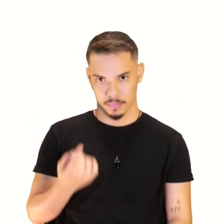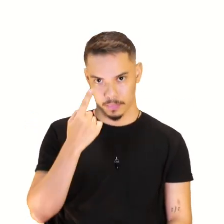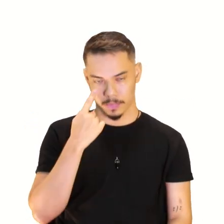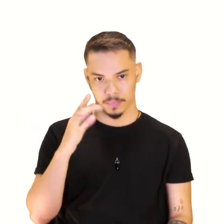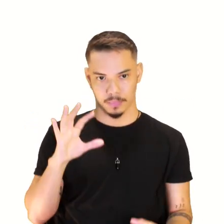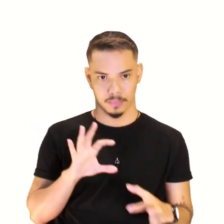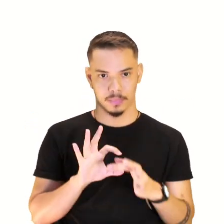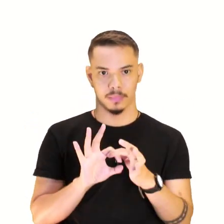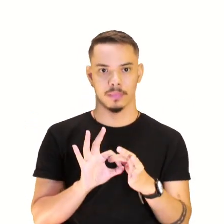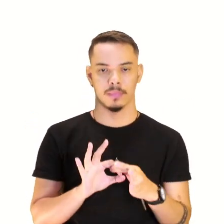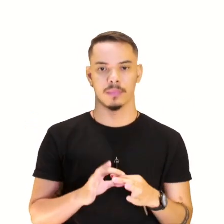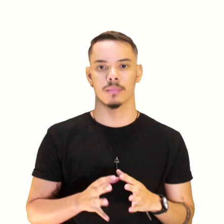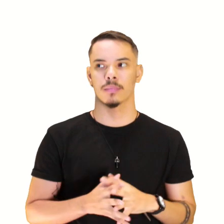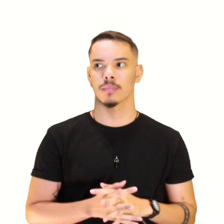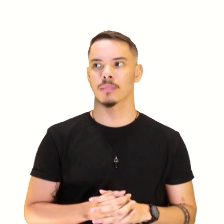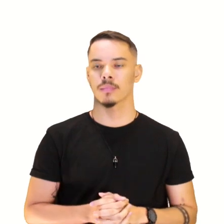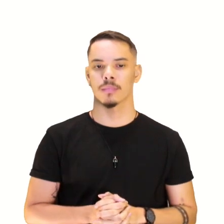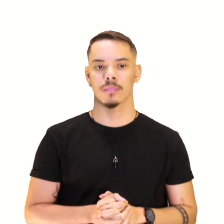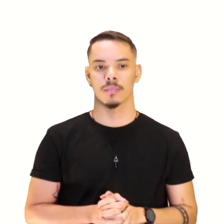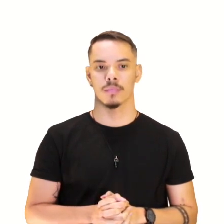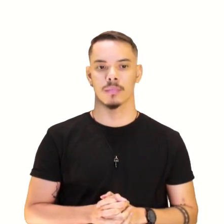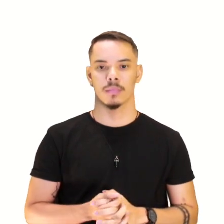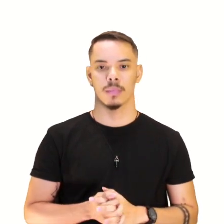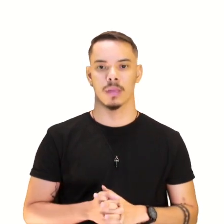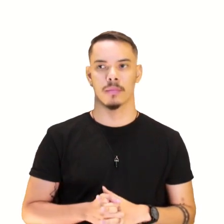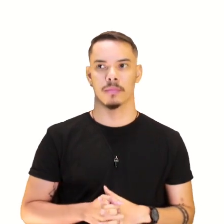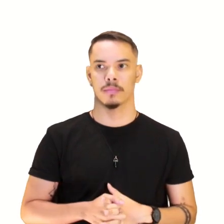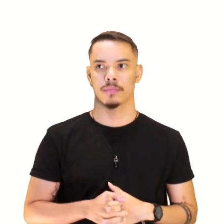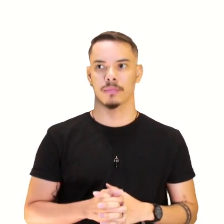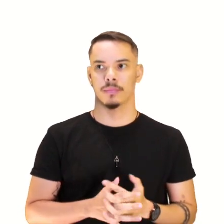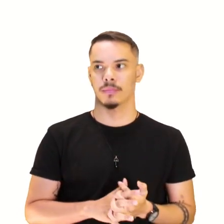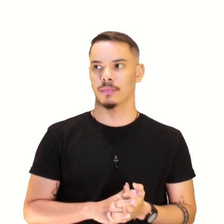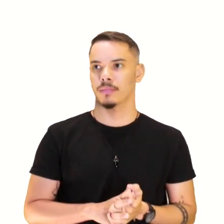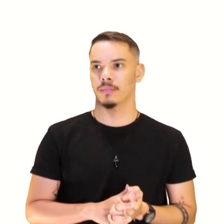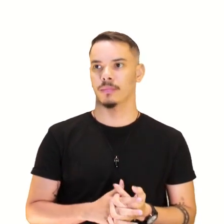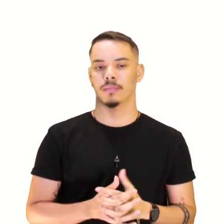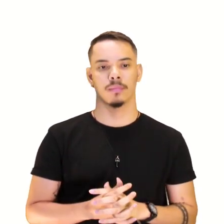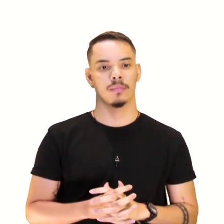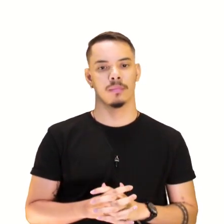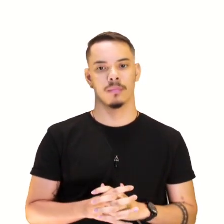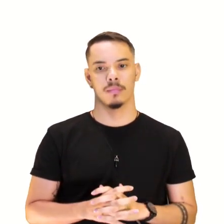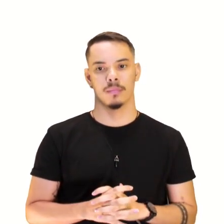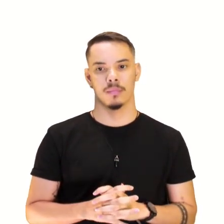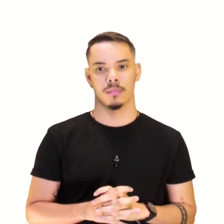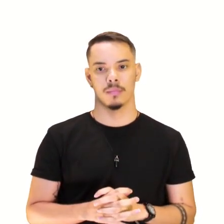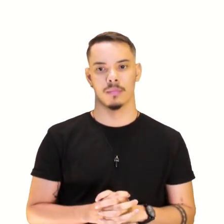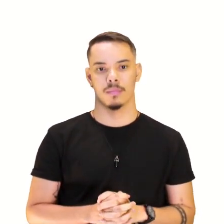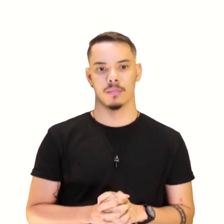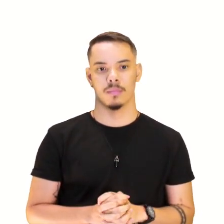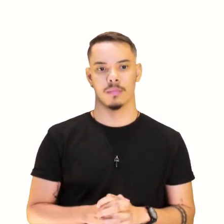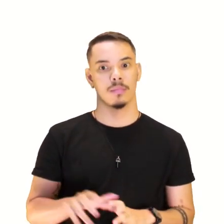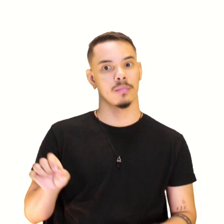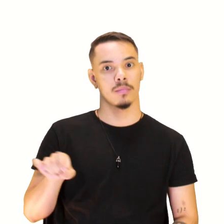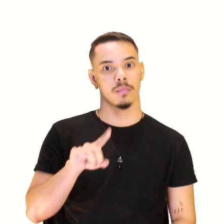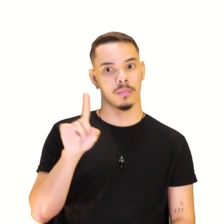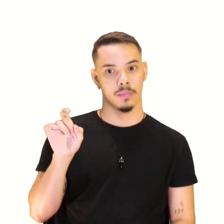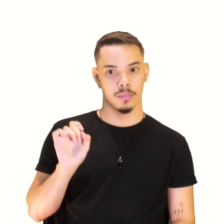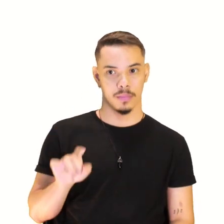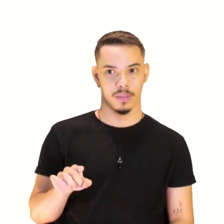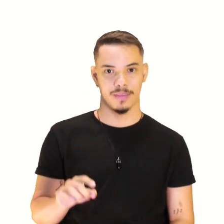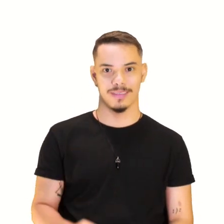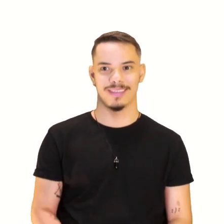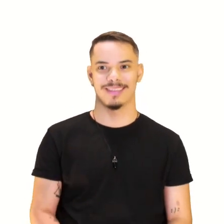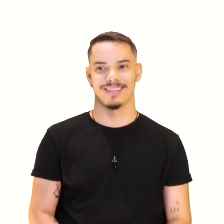elementos, quem é quem? Olha lá, ele quer o A1, então o A1 eu já sei que é uma interrogação, né? Ó,